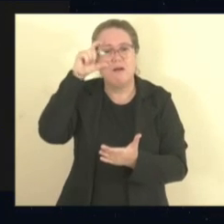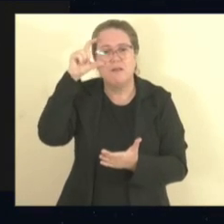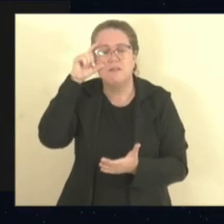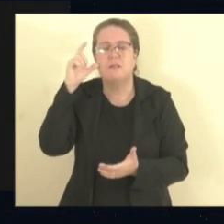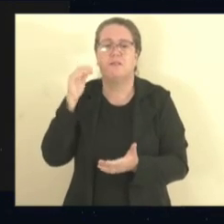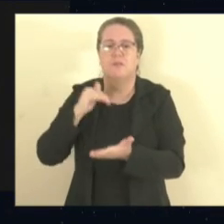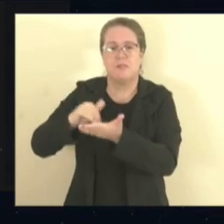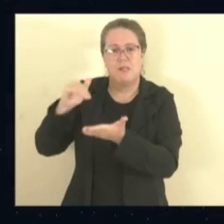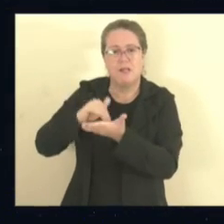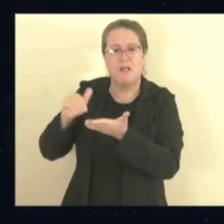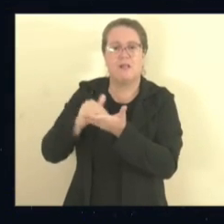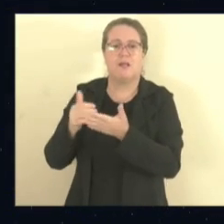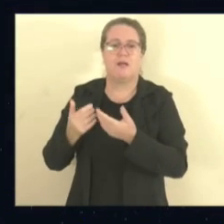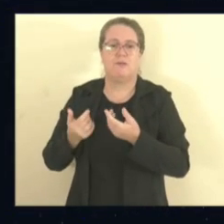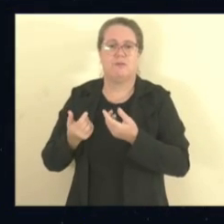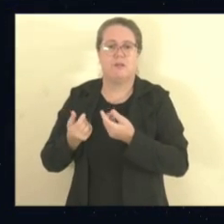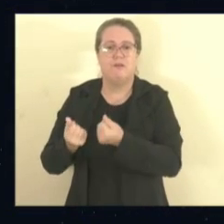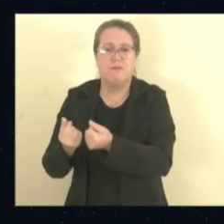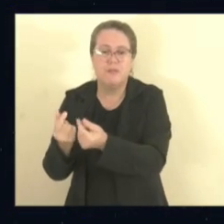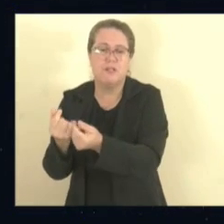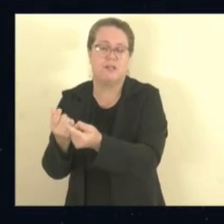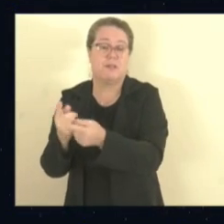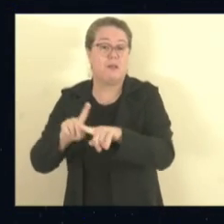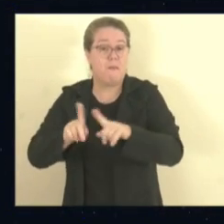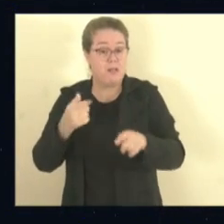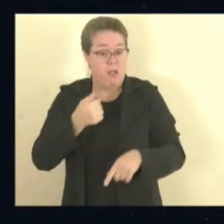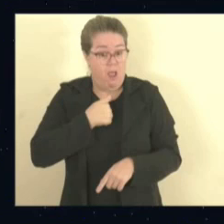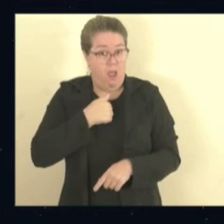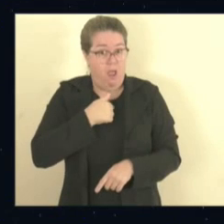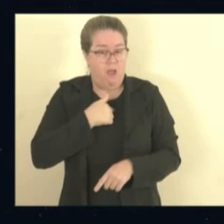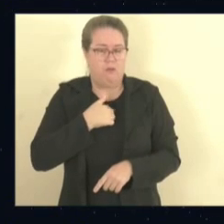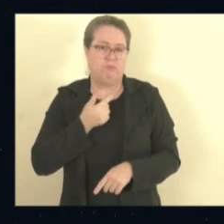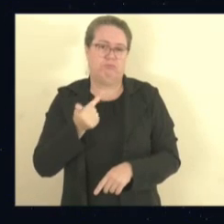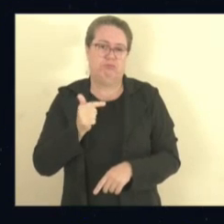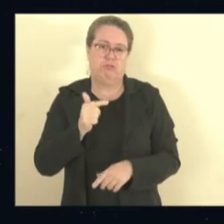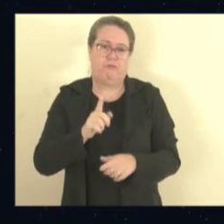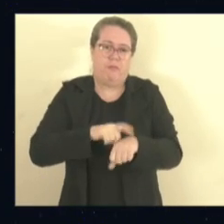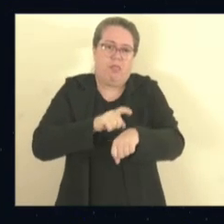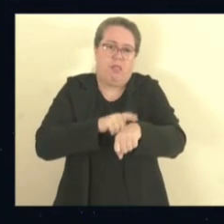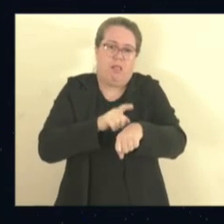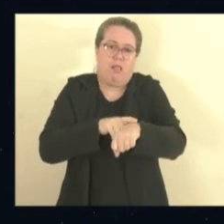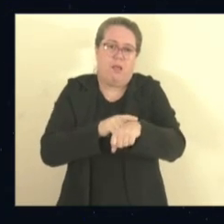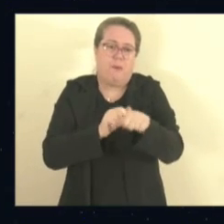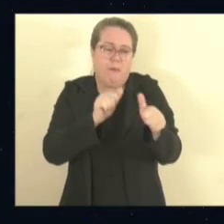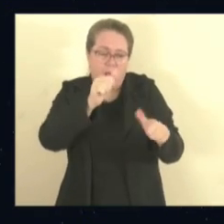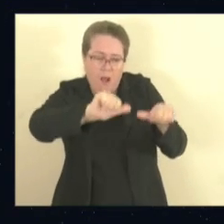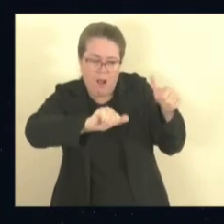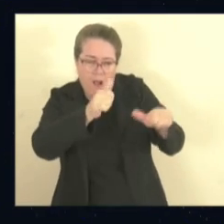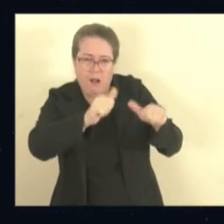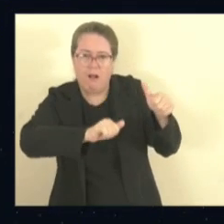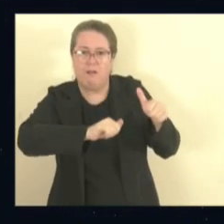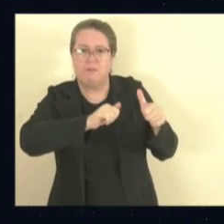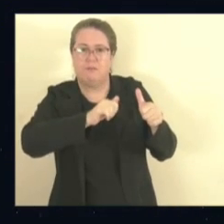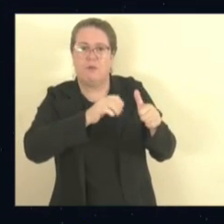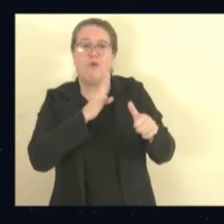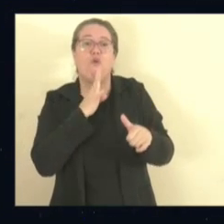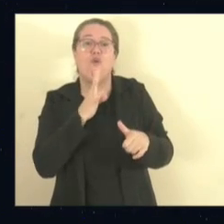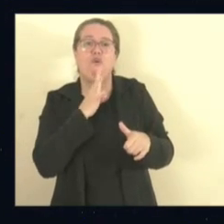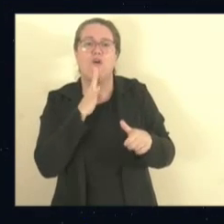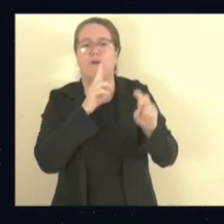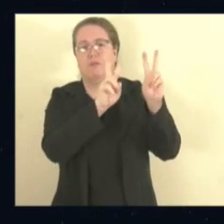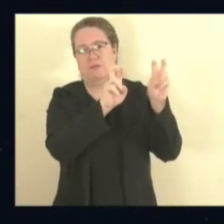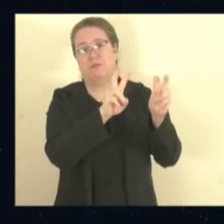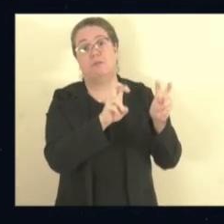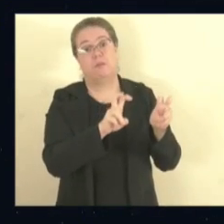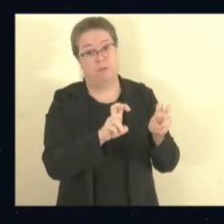Finanças, eu não tive tempo para analisar, assim como a comissão não está tendo tempo para analisar e o parlamento não está tendo para avisar, então,